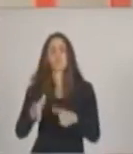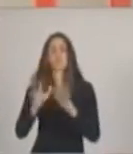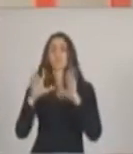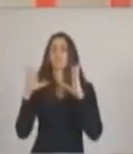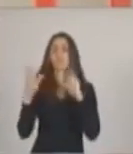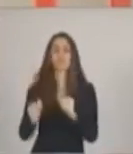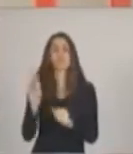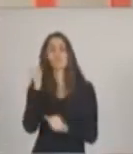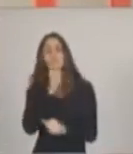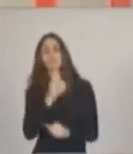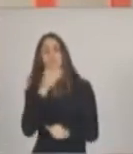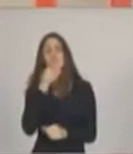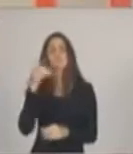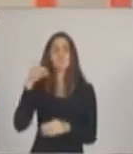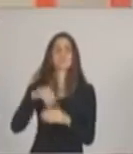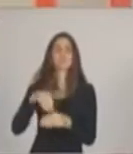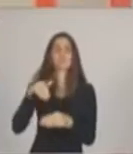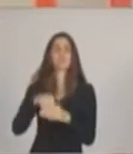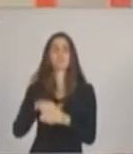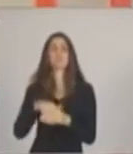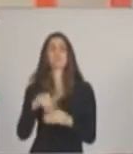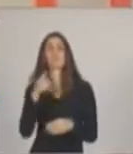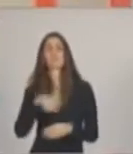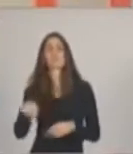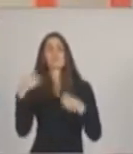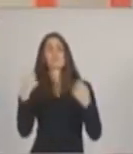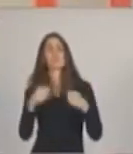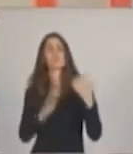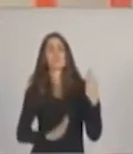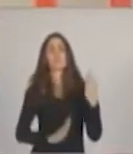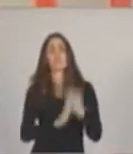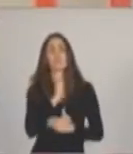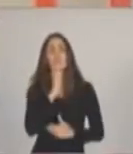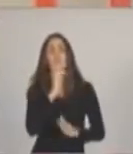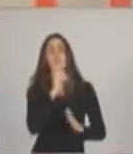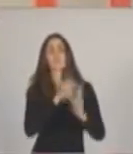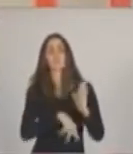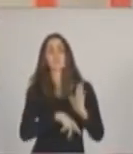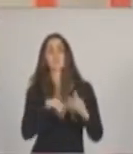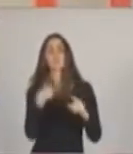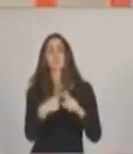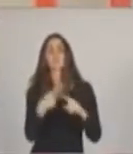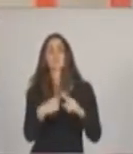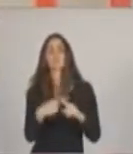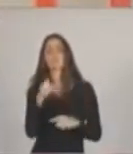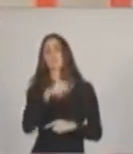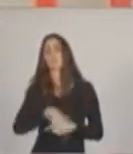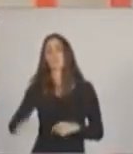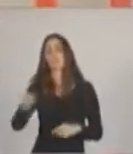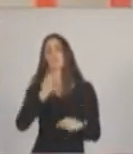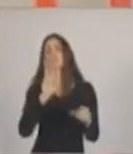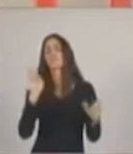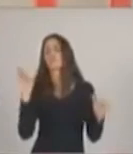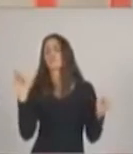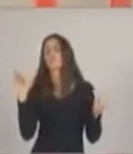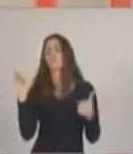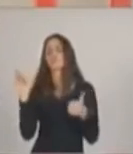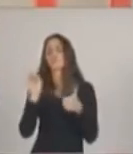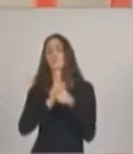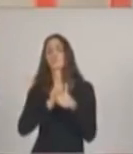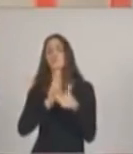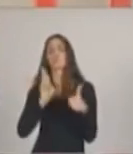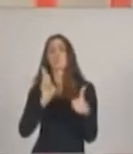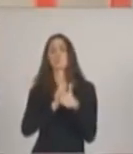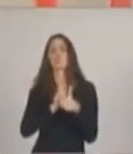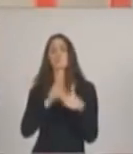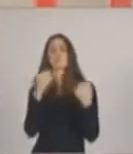deputadas. Nós temos que aprovar, até porque os nossos procuradores merecem o